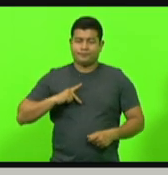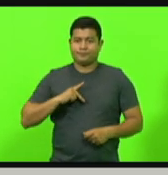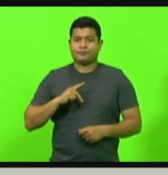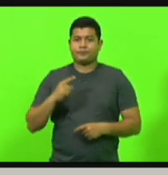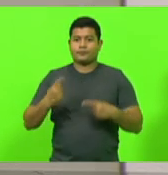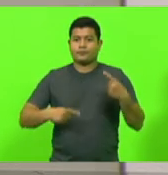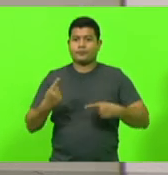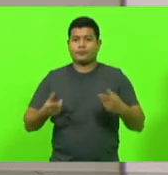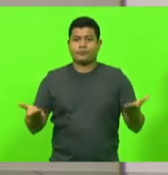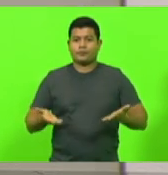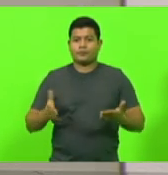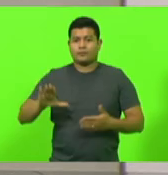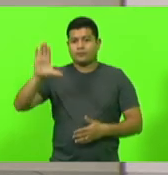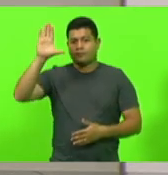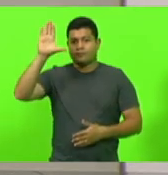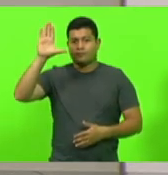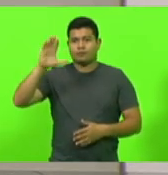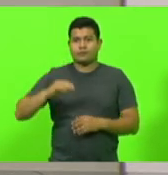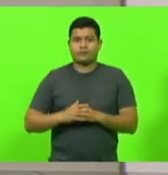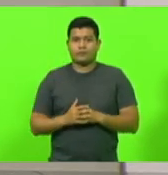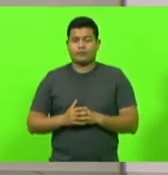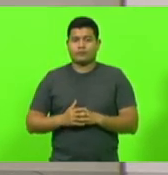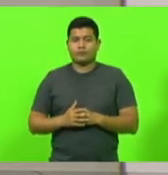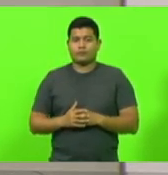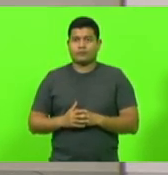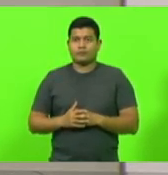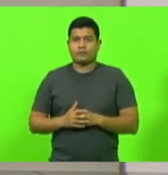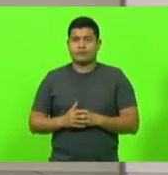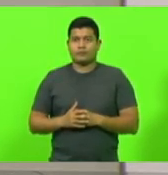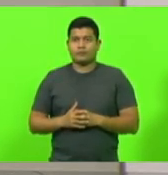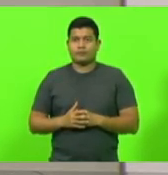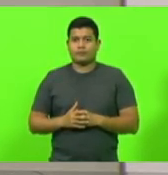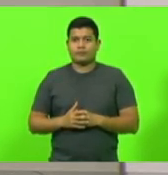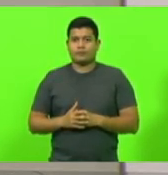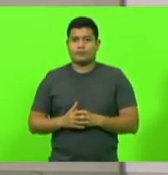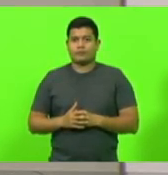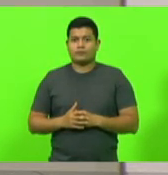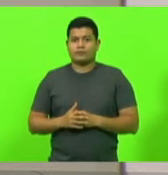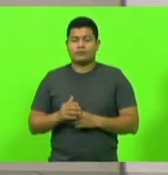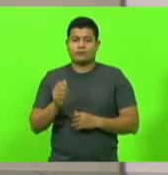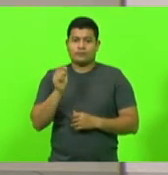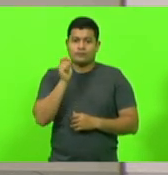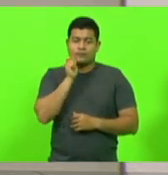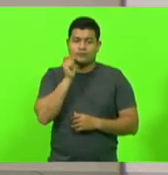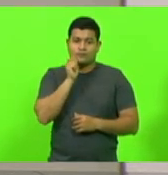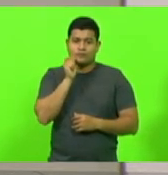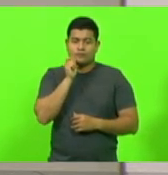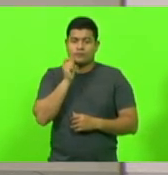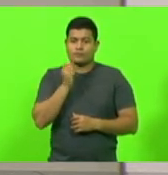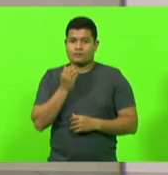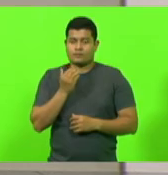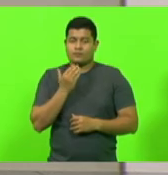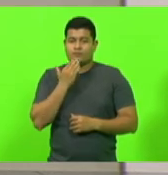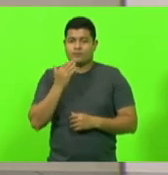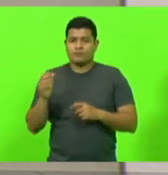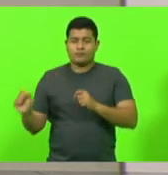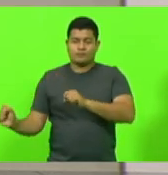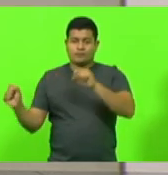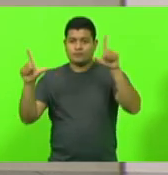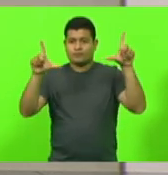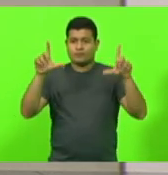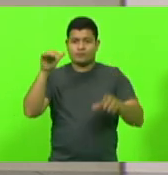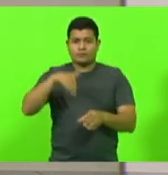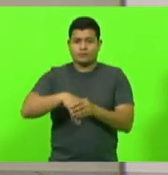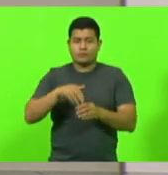discussão. Senhor presidente, é possível pedir abertura do painel? Votação nominal? Sim, atenderei vossa... Já estamos